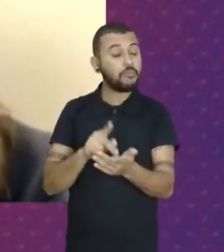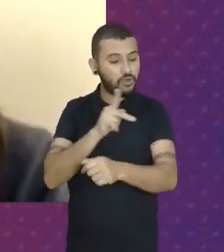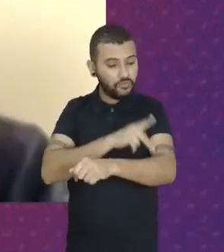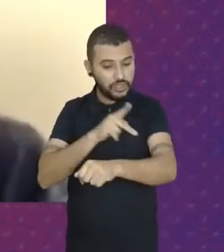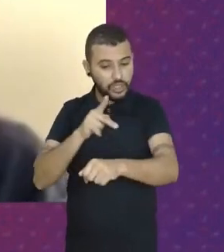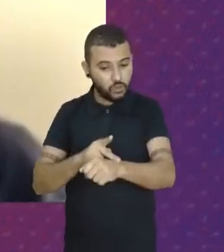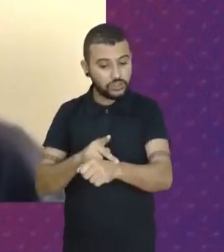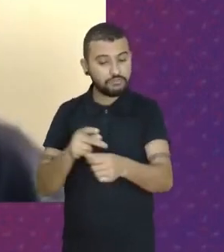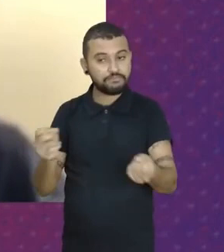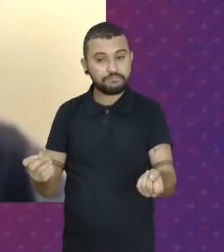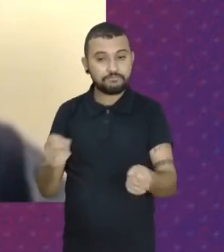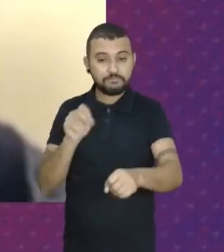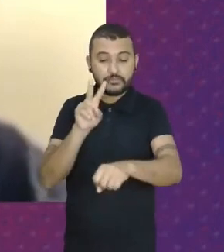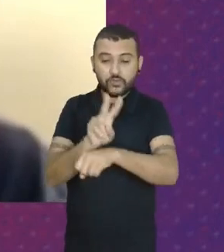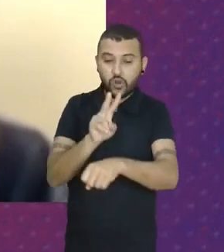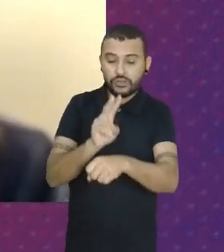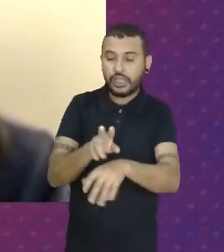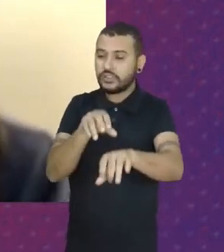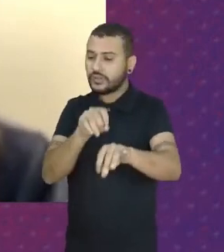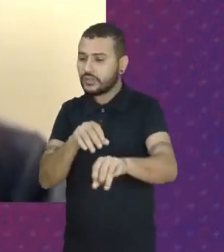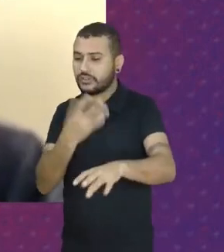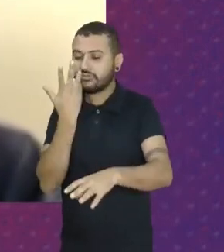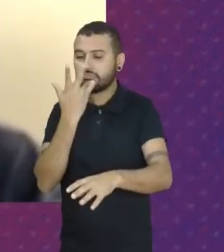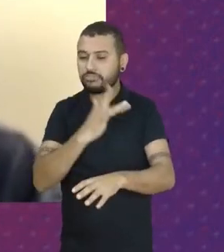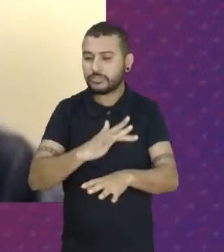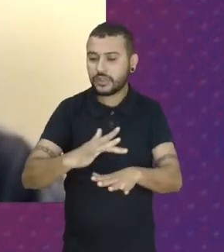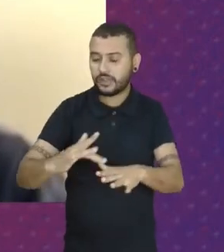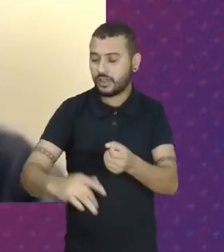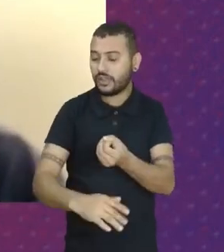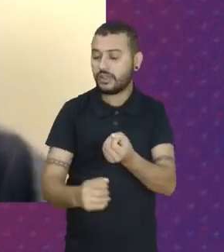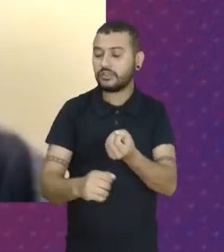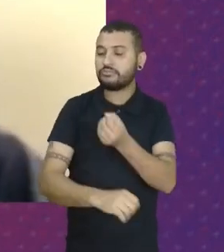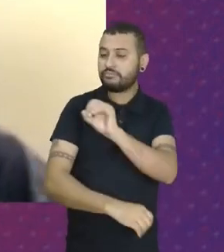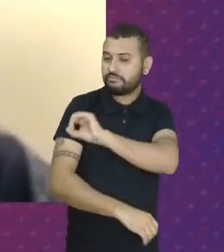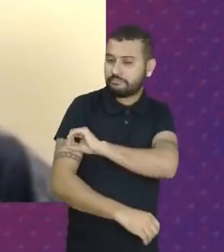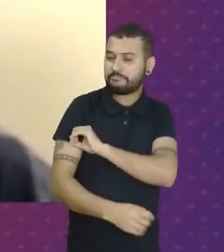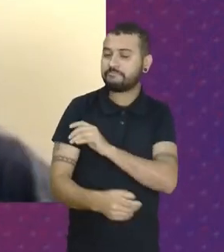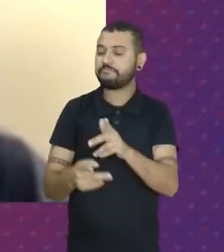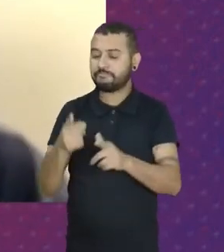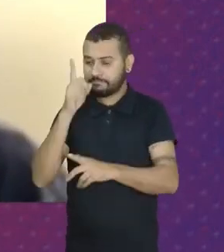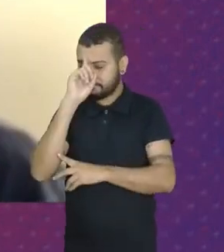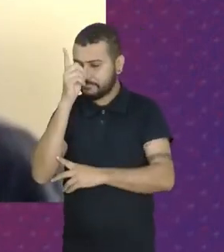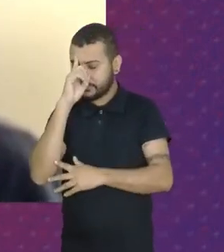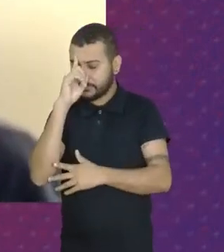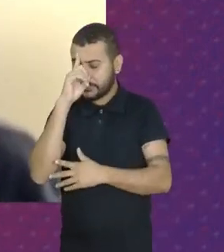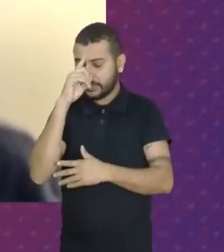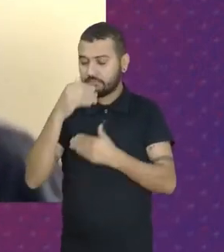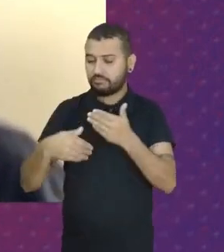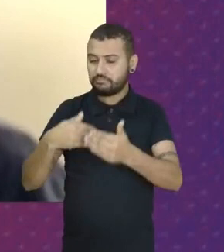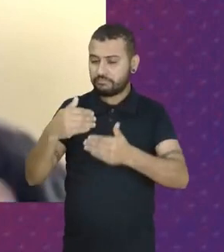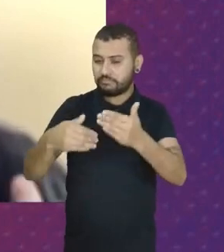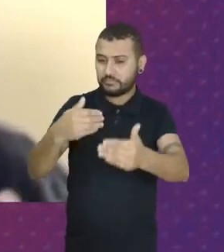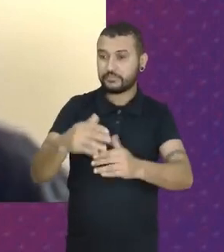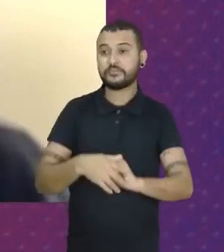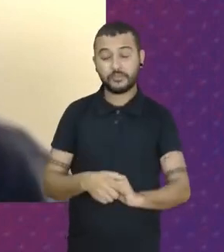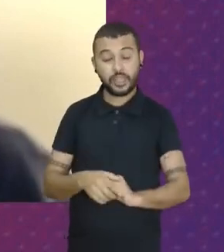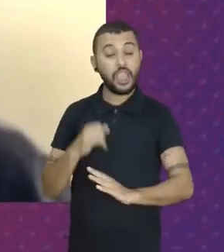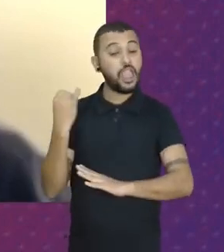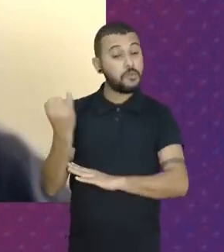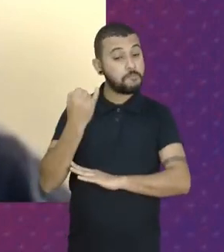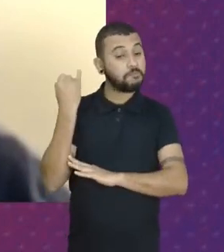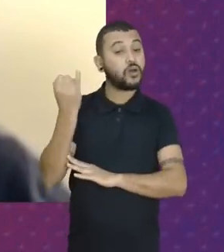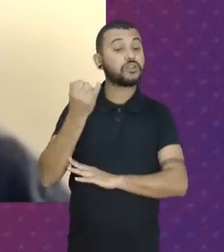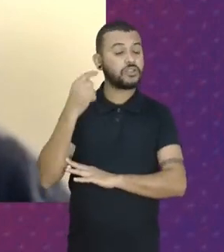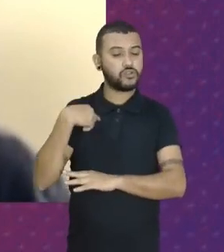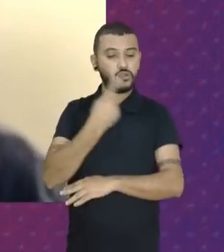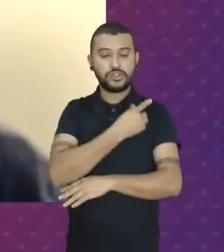que cuidam e educam as crianças no cotidiano. Essa é a prática de trabalho. Isso também é importante a